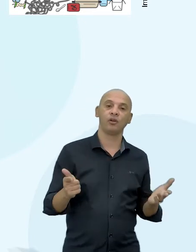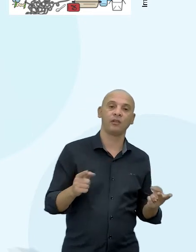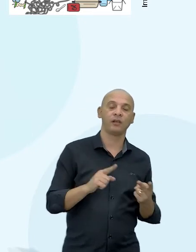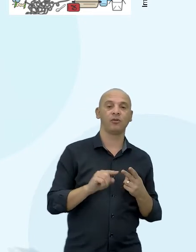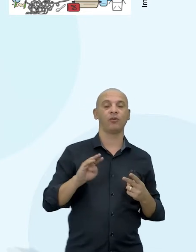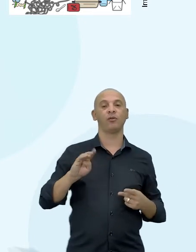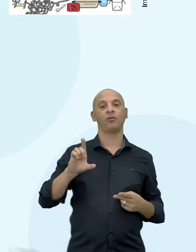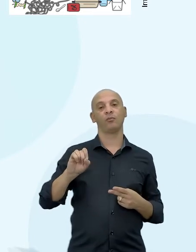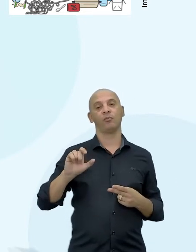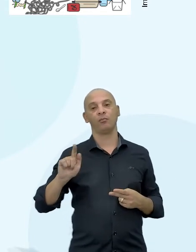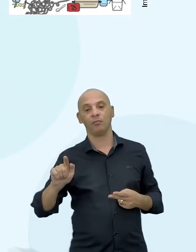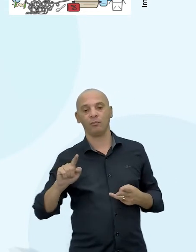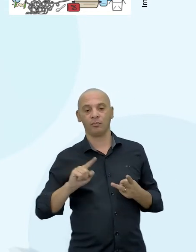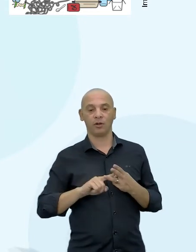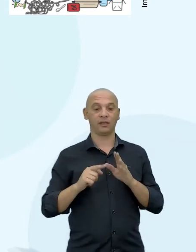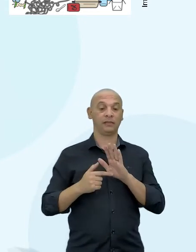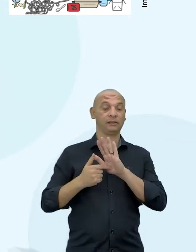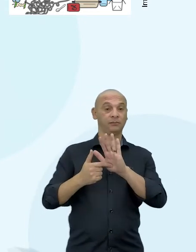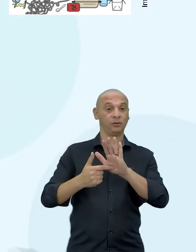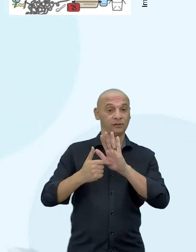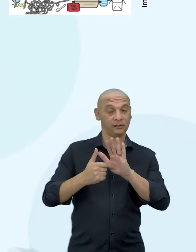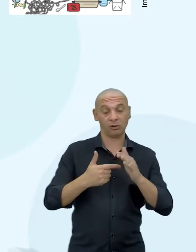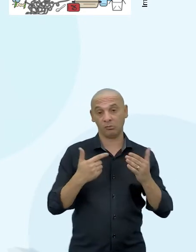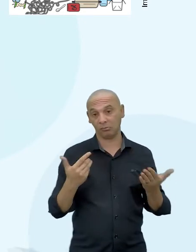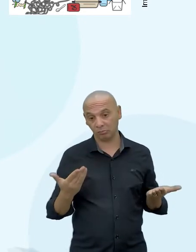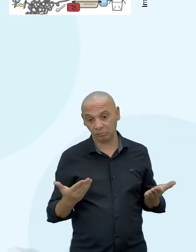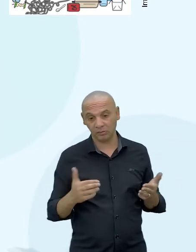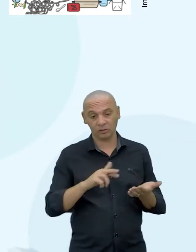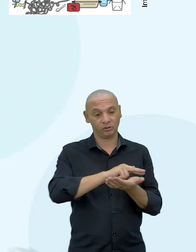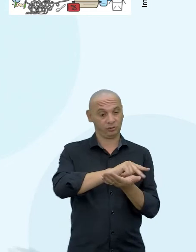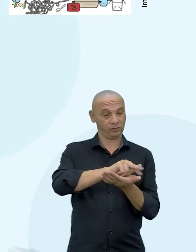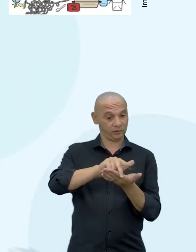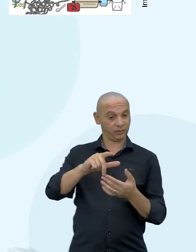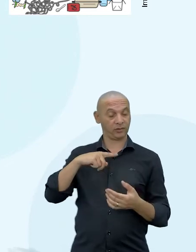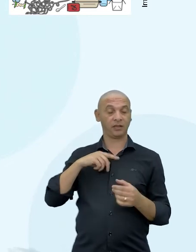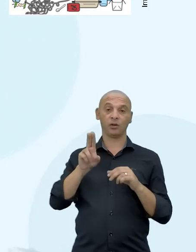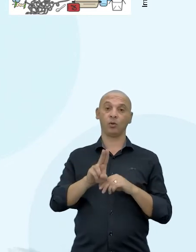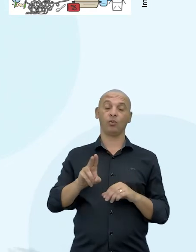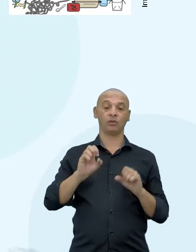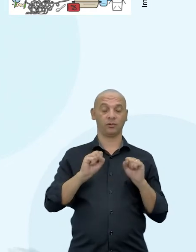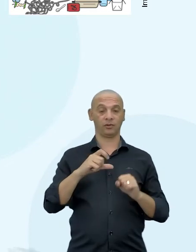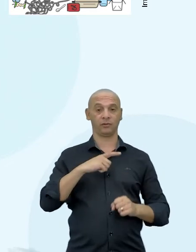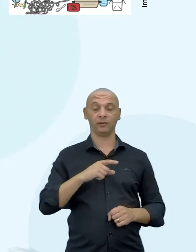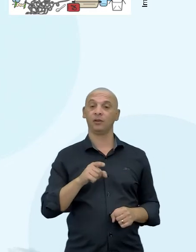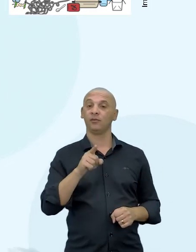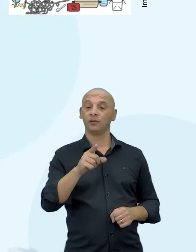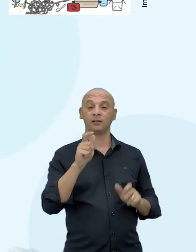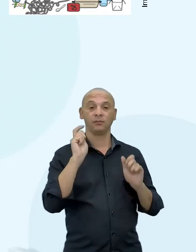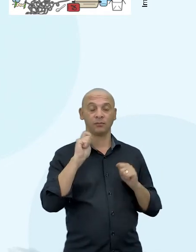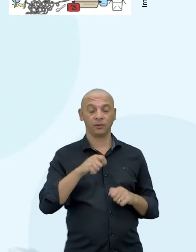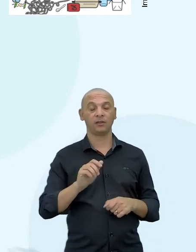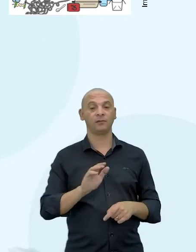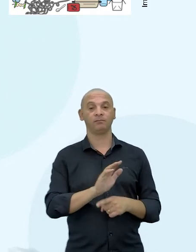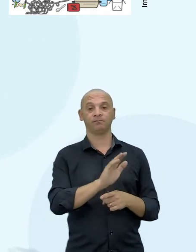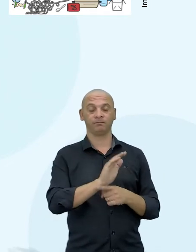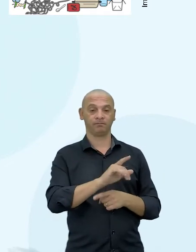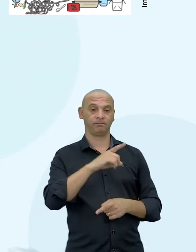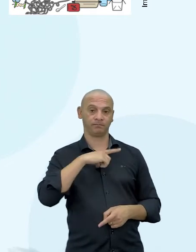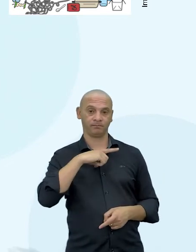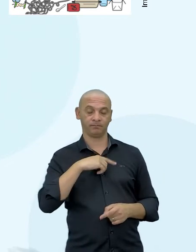teve? E aí você pode compartilhar isso por meio de um jornal, de um blog, pode ser uma exposição, tipo uma